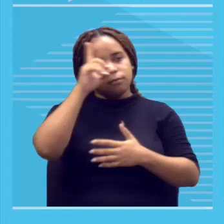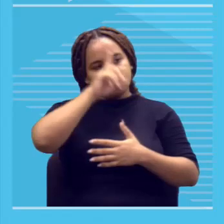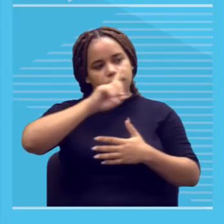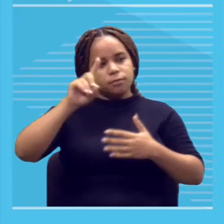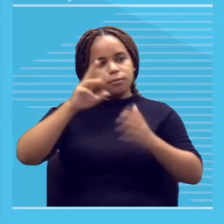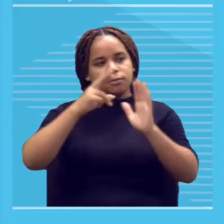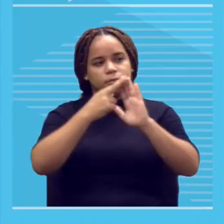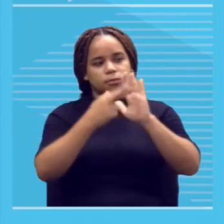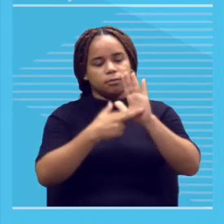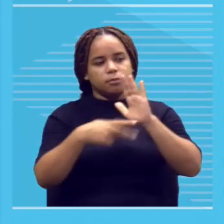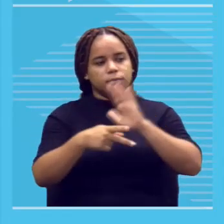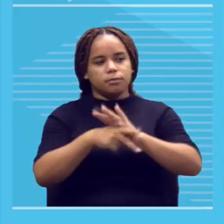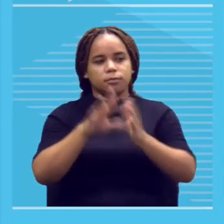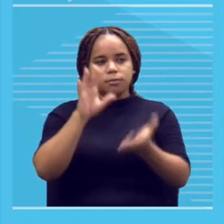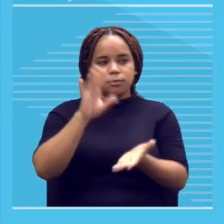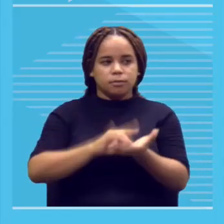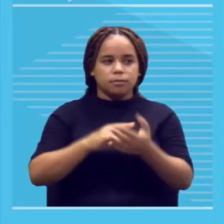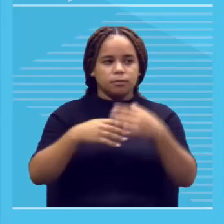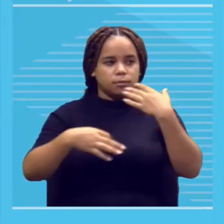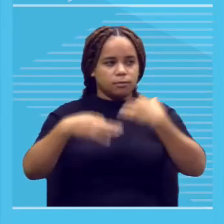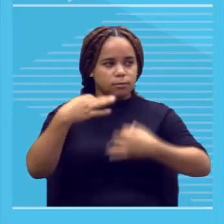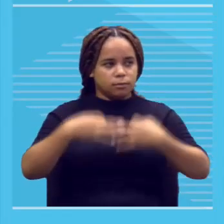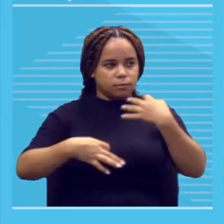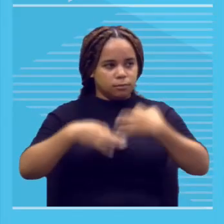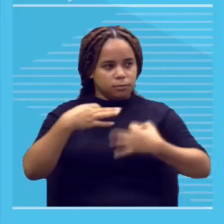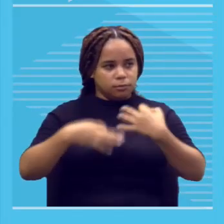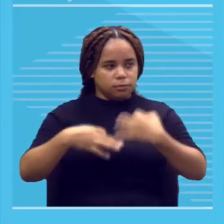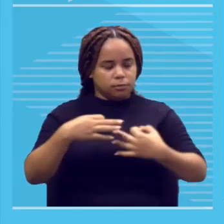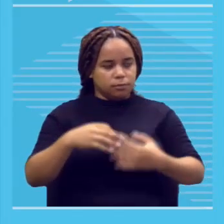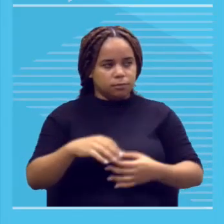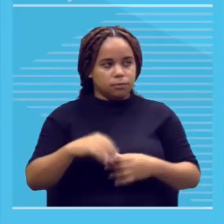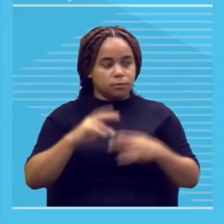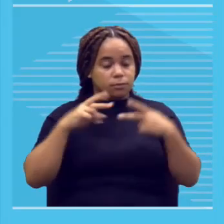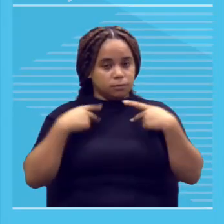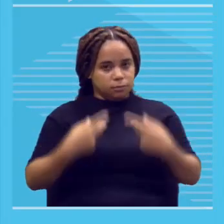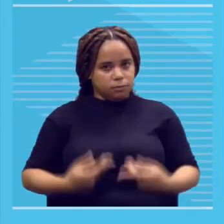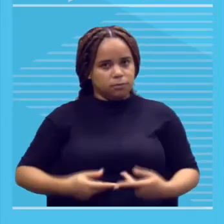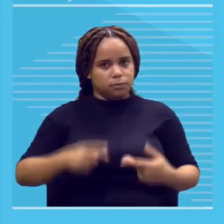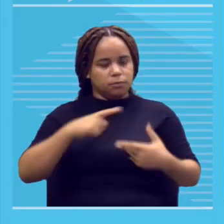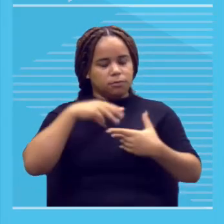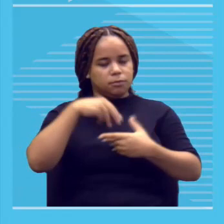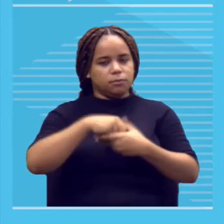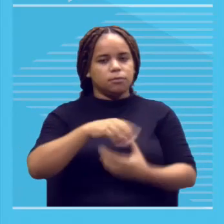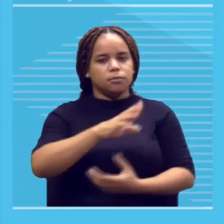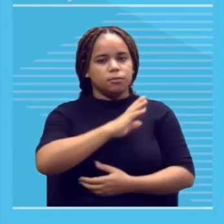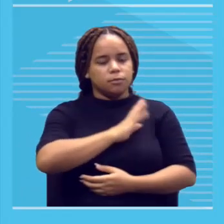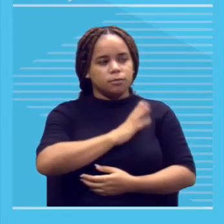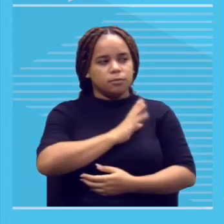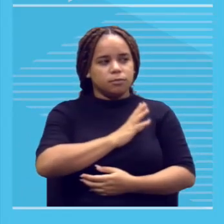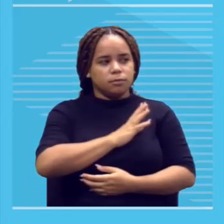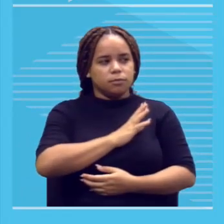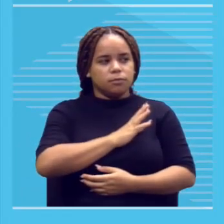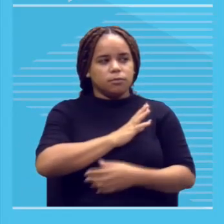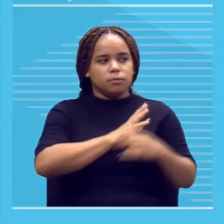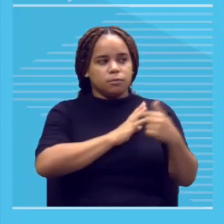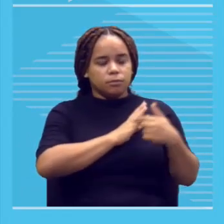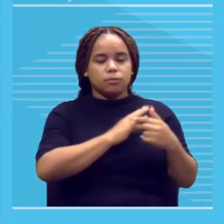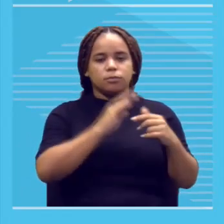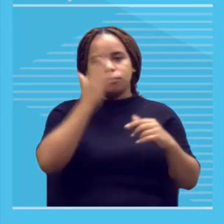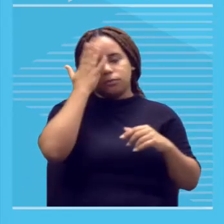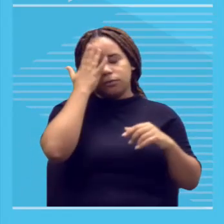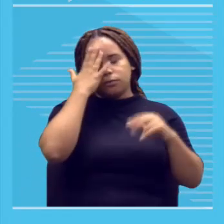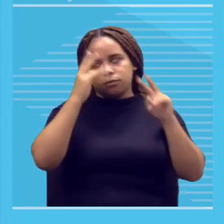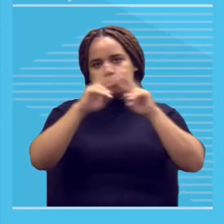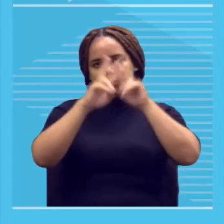regra da verdadeira Justiça é o ser humano carrega no seu coração O que é né o entendimento